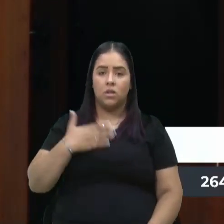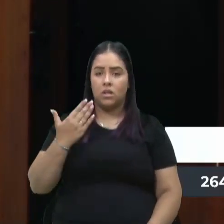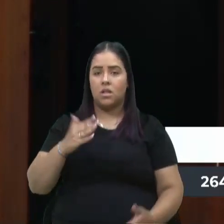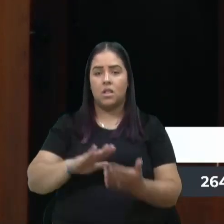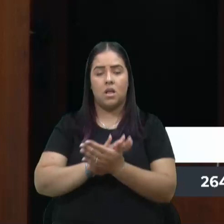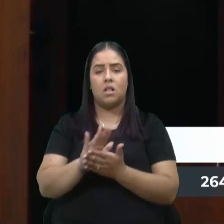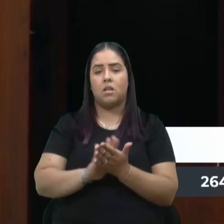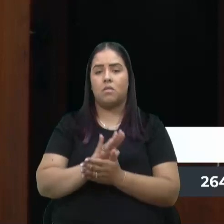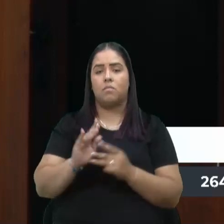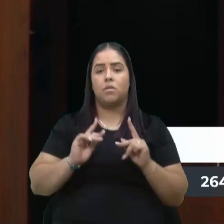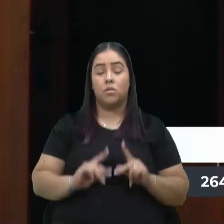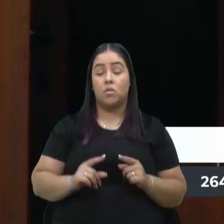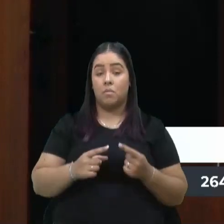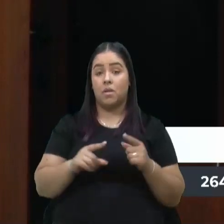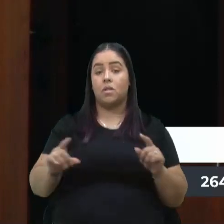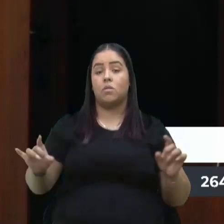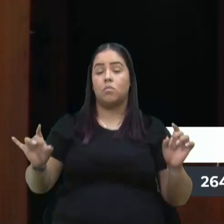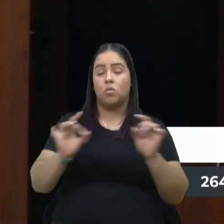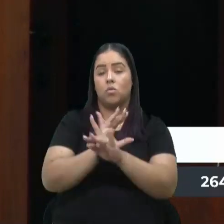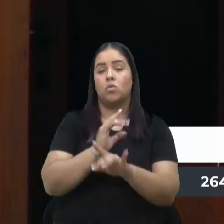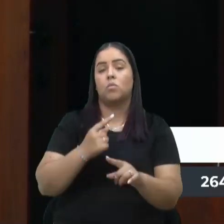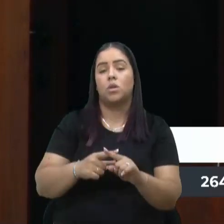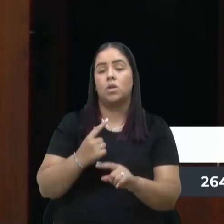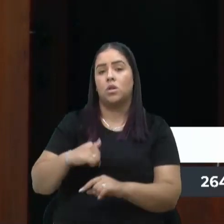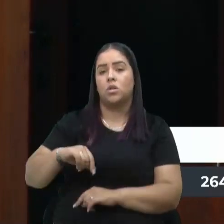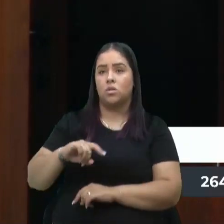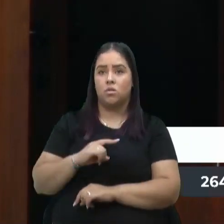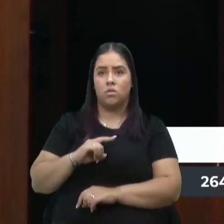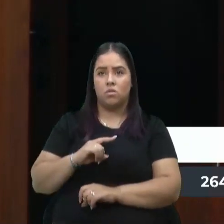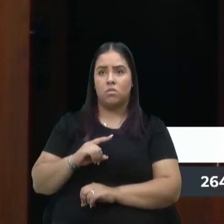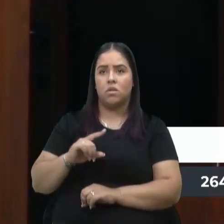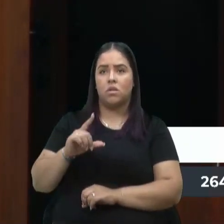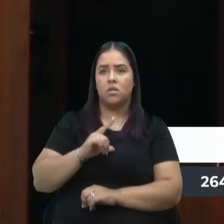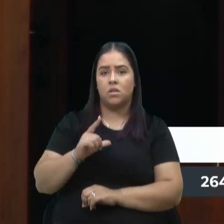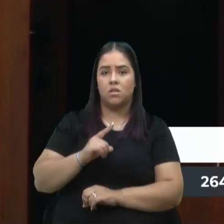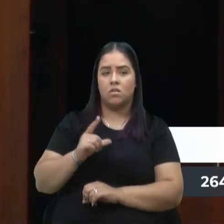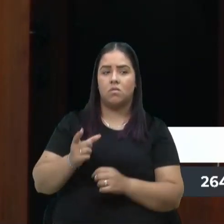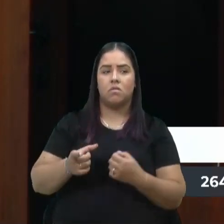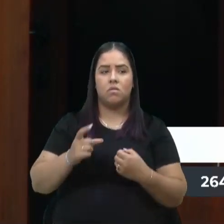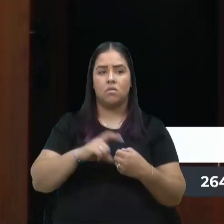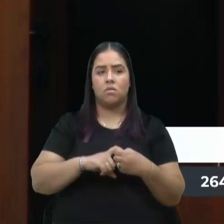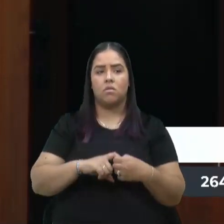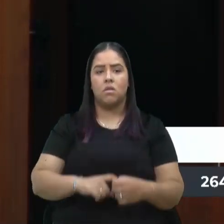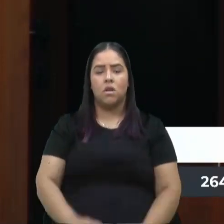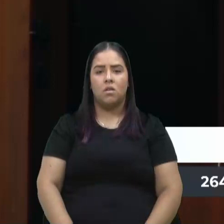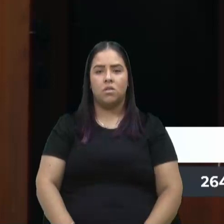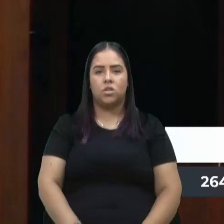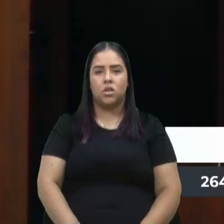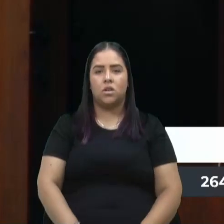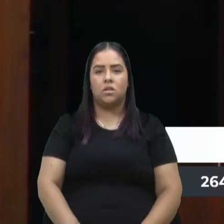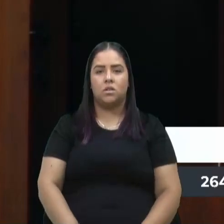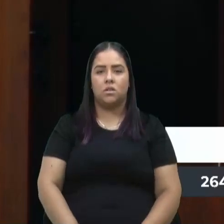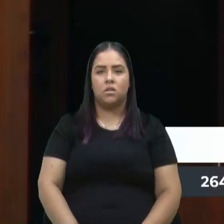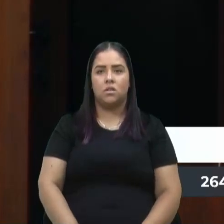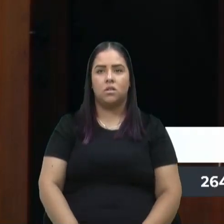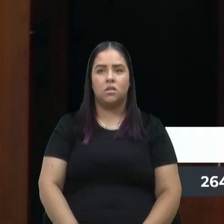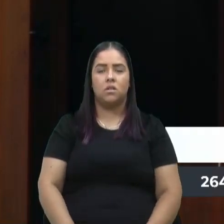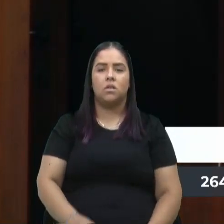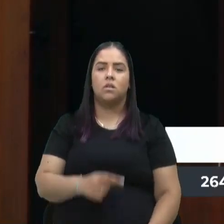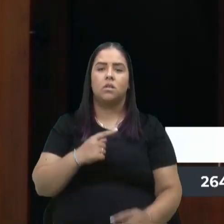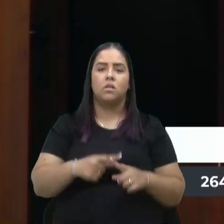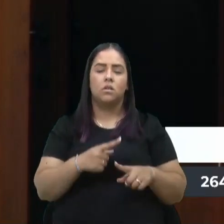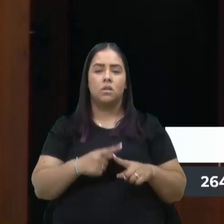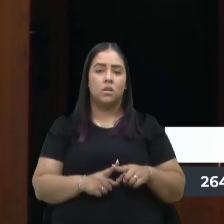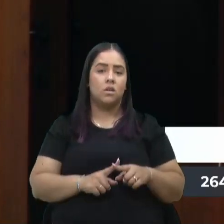mas preparem-se, porque nós poderemos ter uma recessão. E respinga principalmente em quem